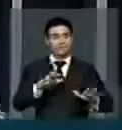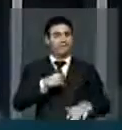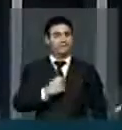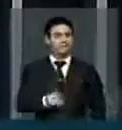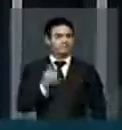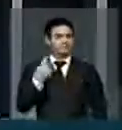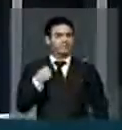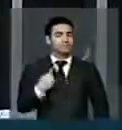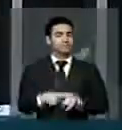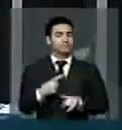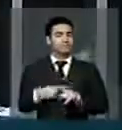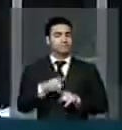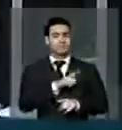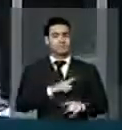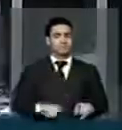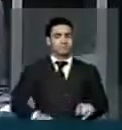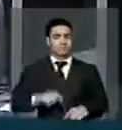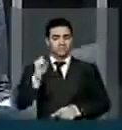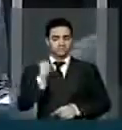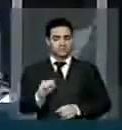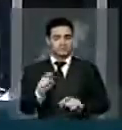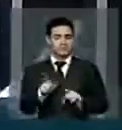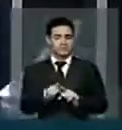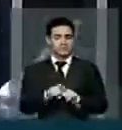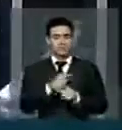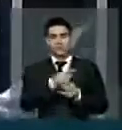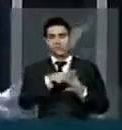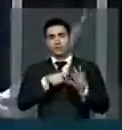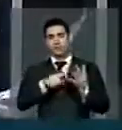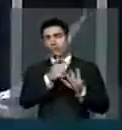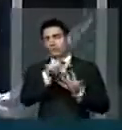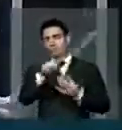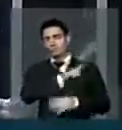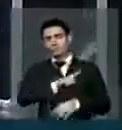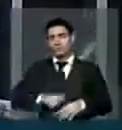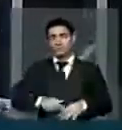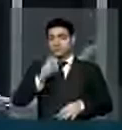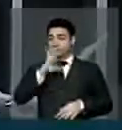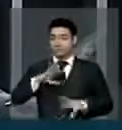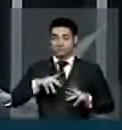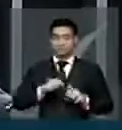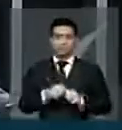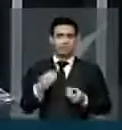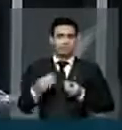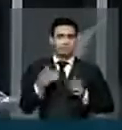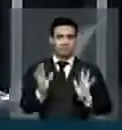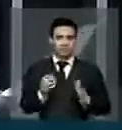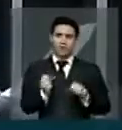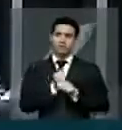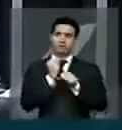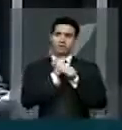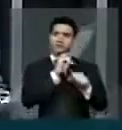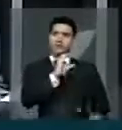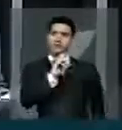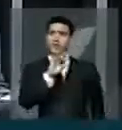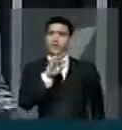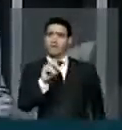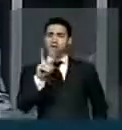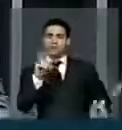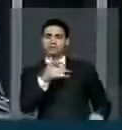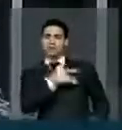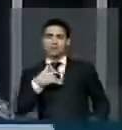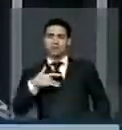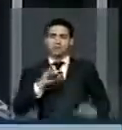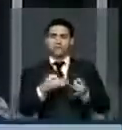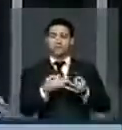exemplo, que o governo de Sergipe, assim como outros governos em todo o Brasil, tenham construído dezenas de clínicas de saúde da família e